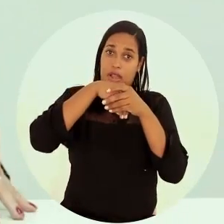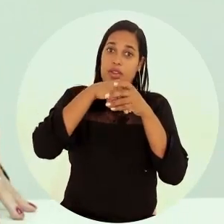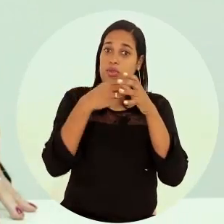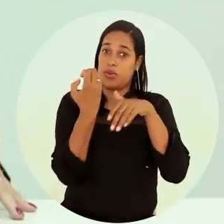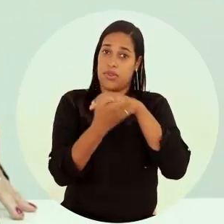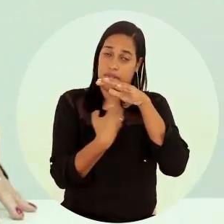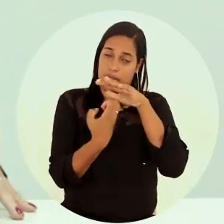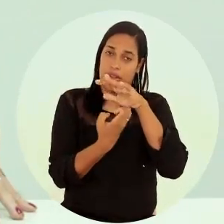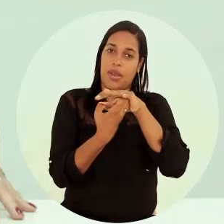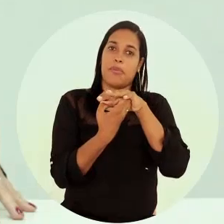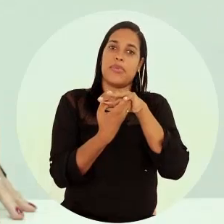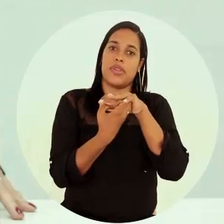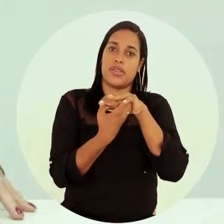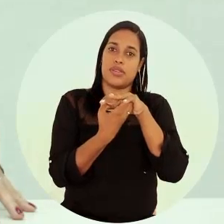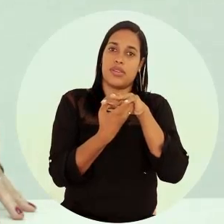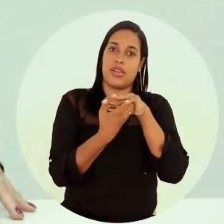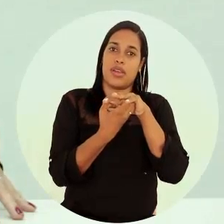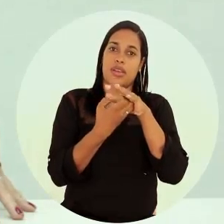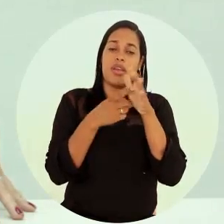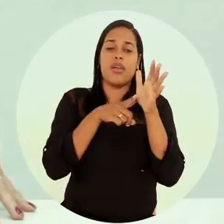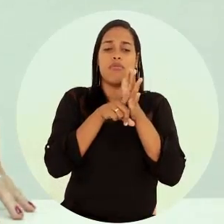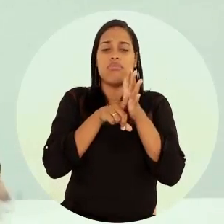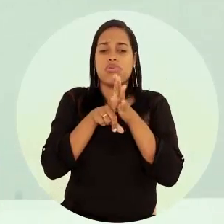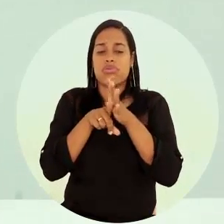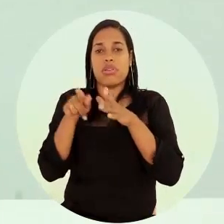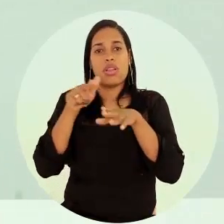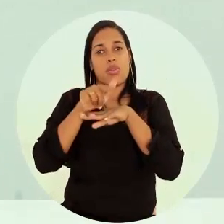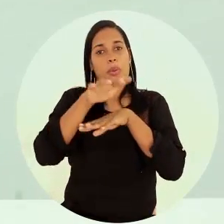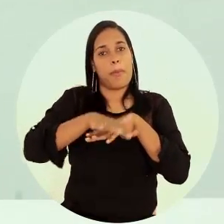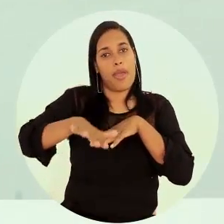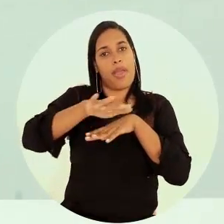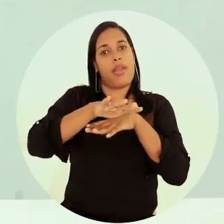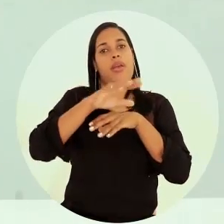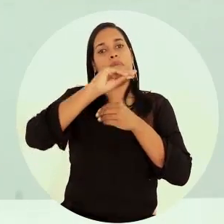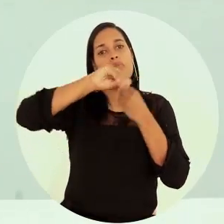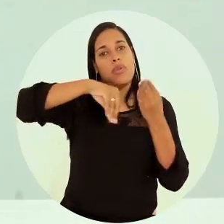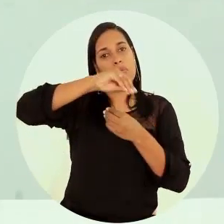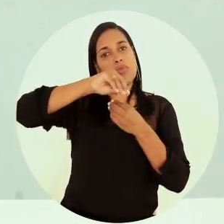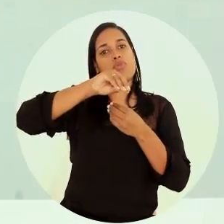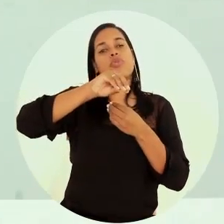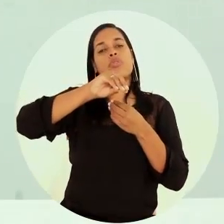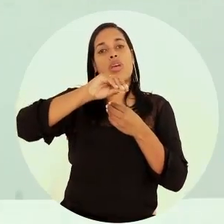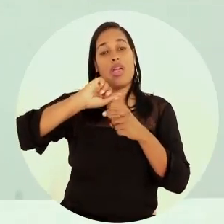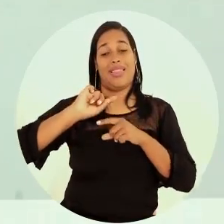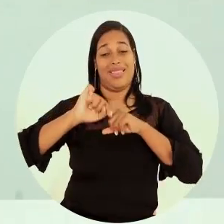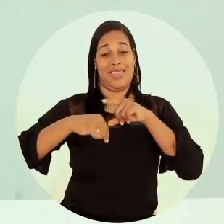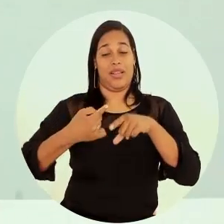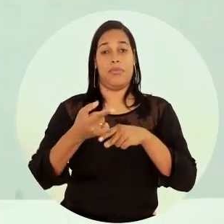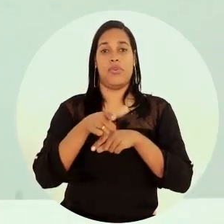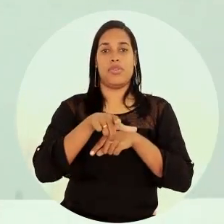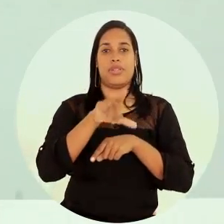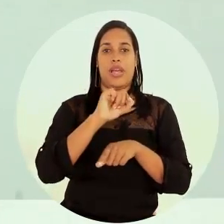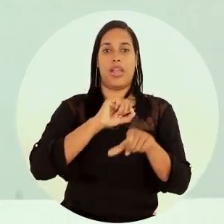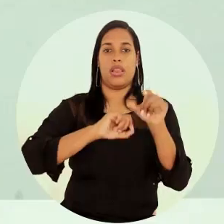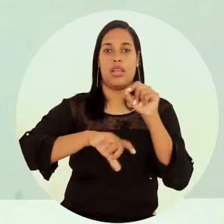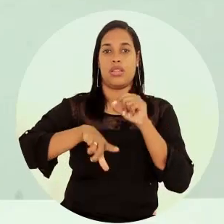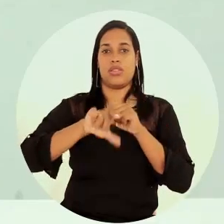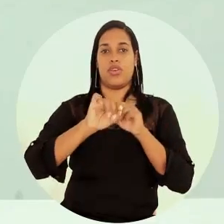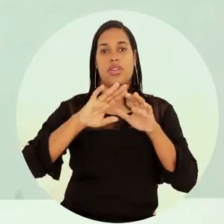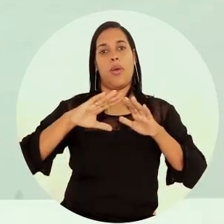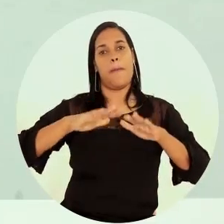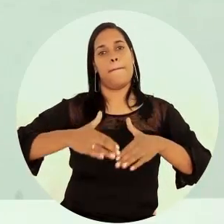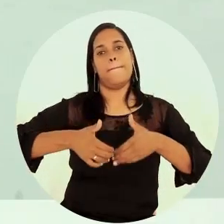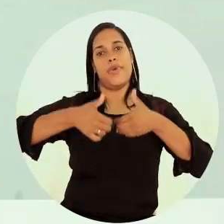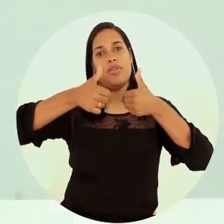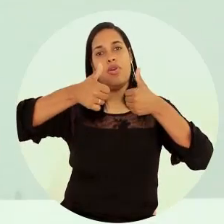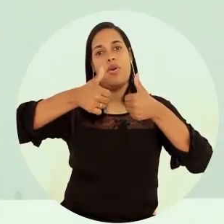da empresa, e quer explorar possibilidades no mercado para misturar isso aí e depois selecionar o melhor candidato